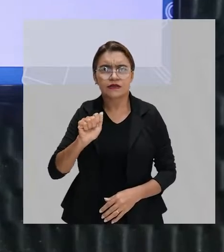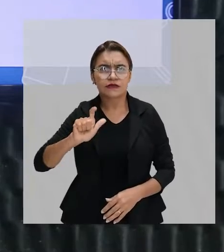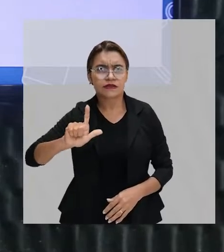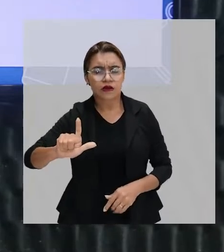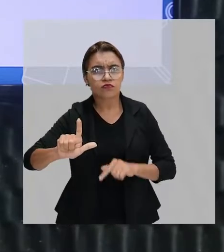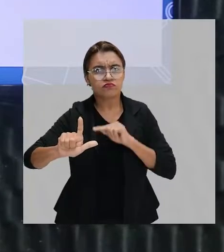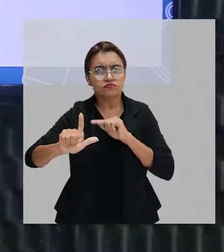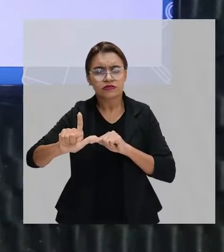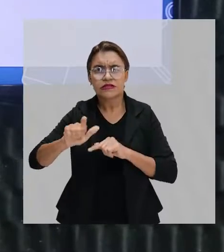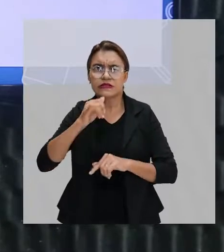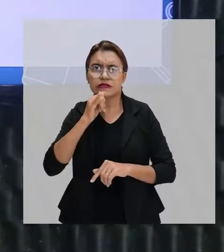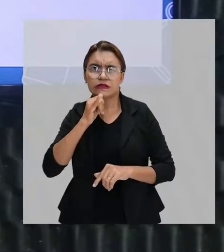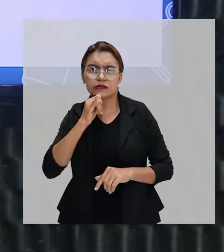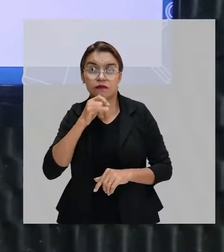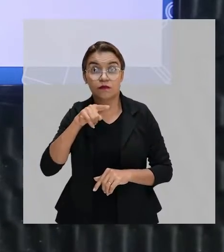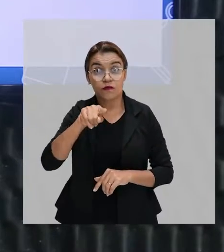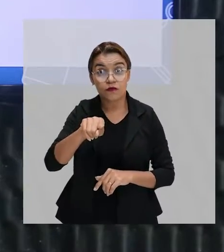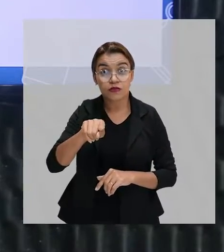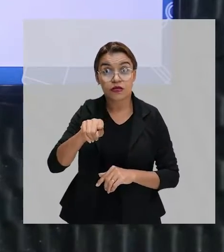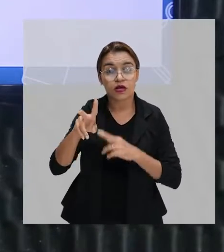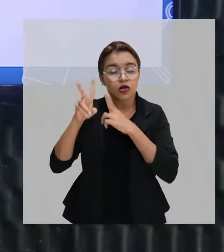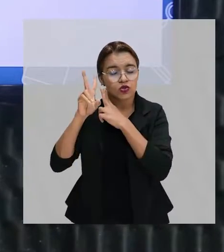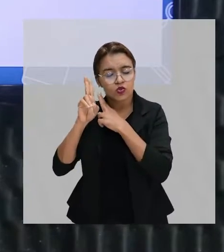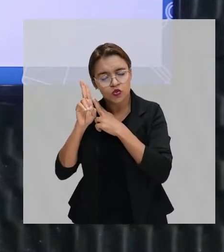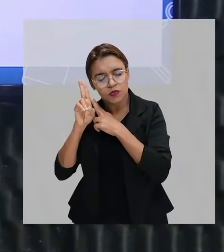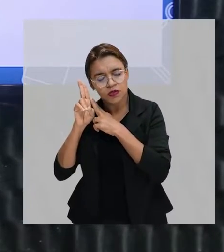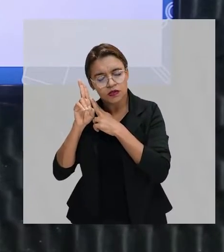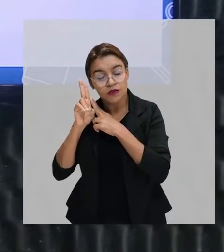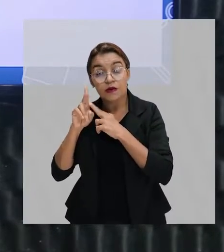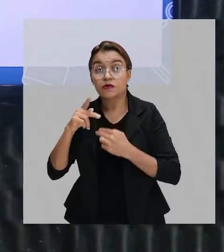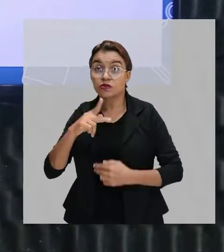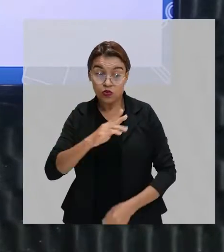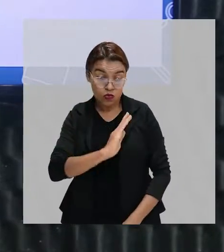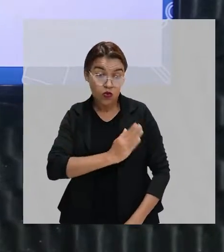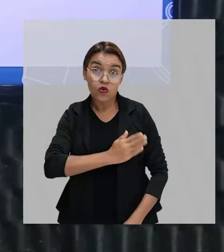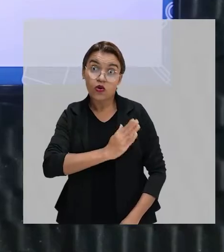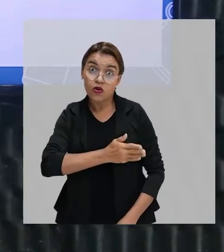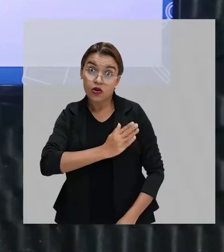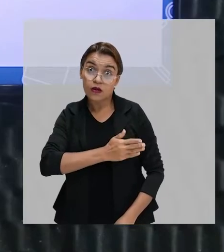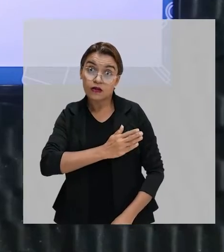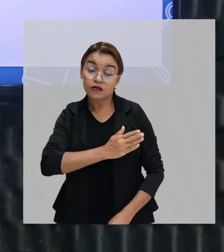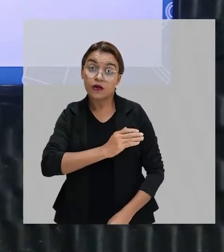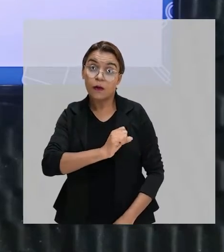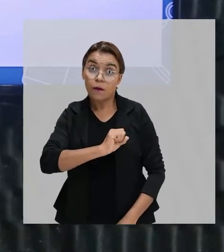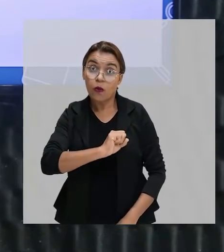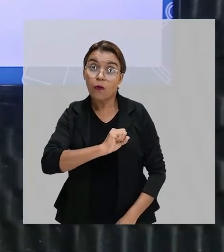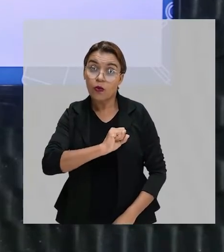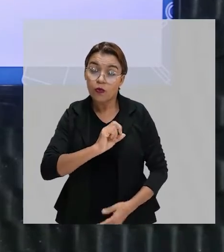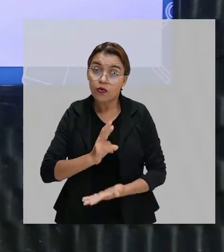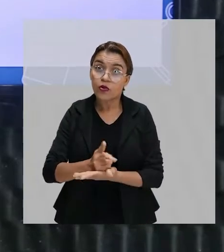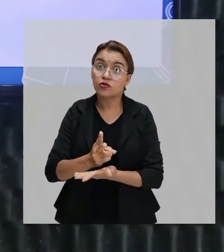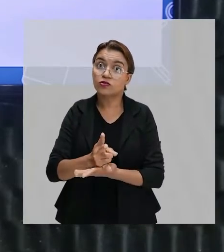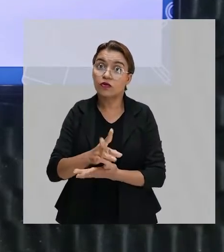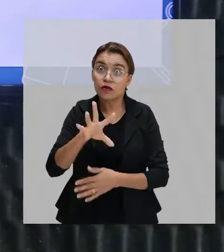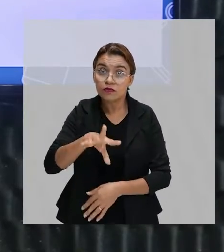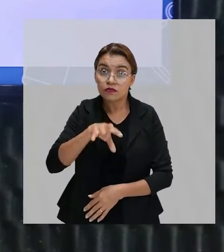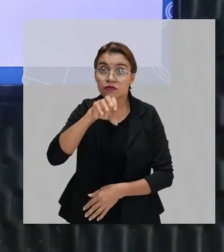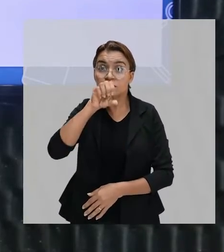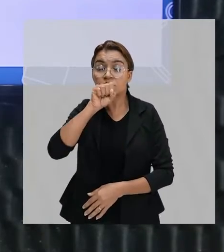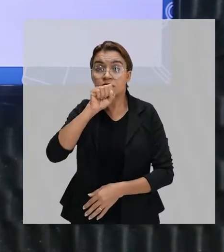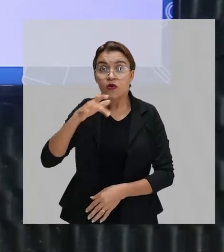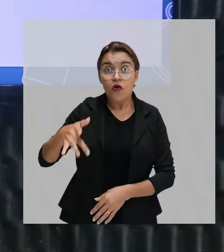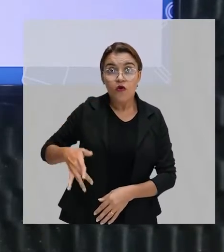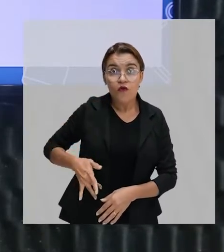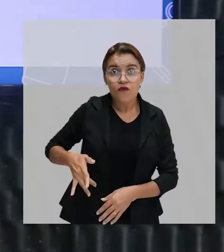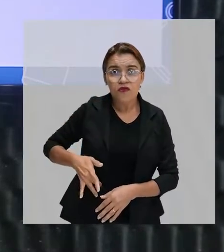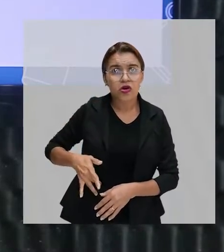é você tá dormindo mas o seu coração não tá batendo você não está respirando o fígado não